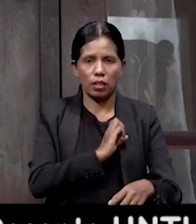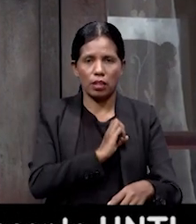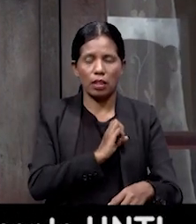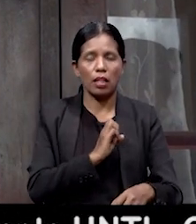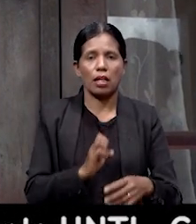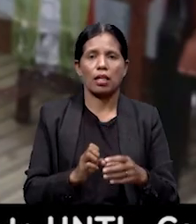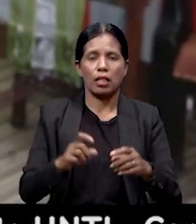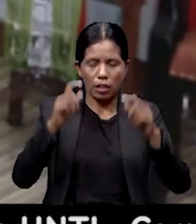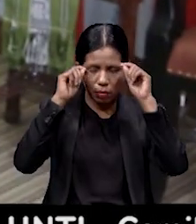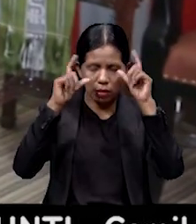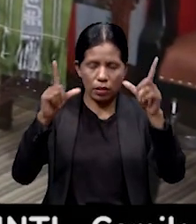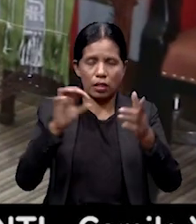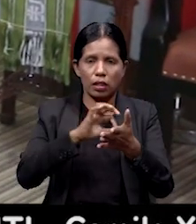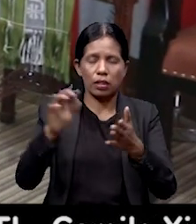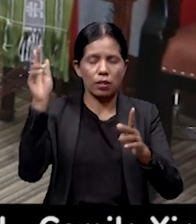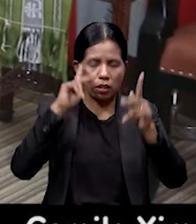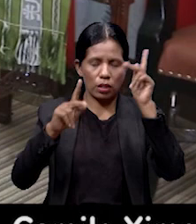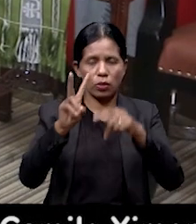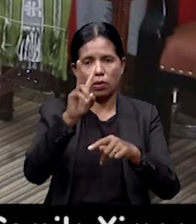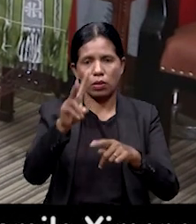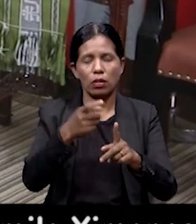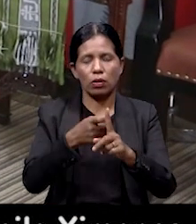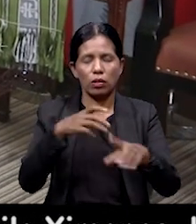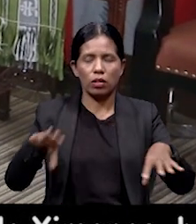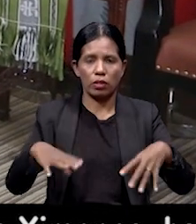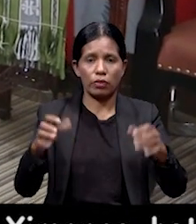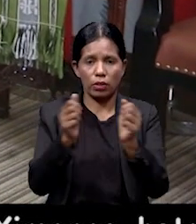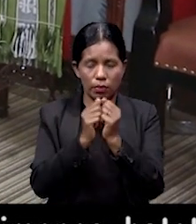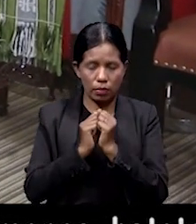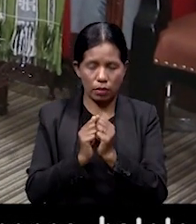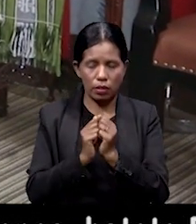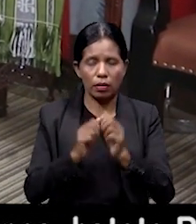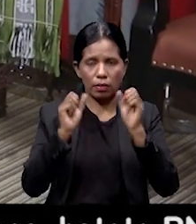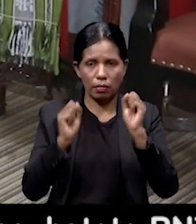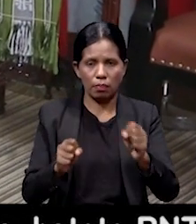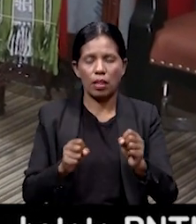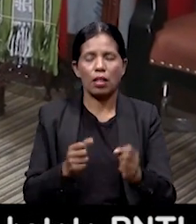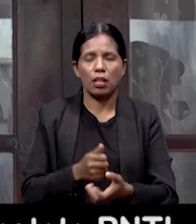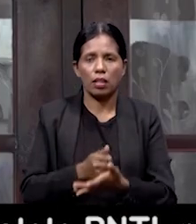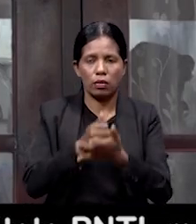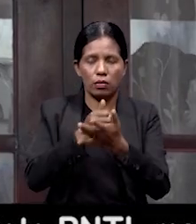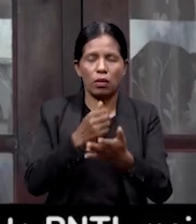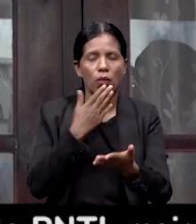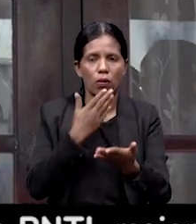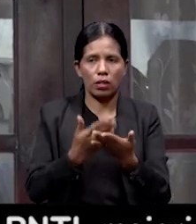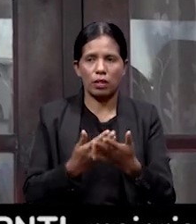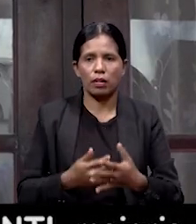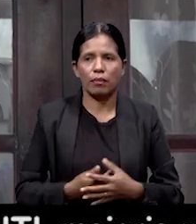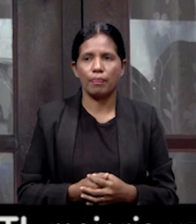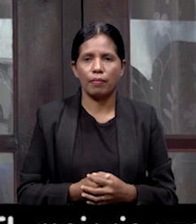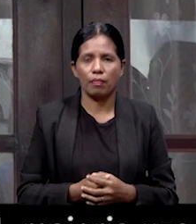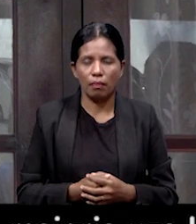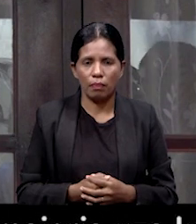Indonesia registra caso rua mai beli husi cooperação caso ne consegue resolve ho diak. Ba iha ne